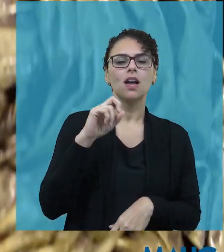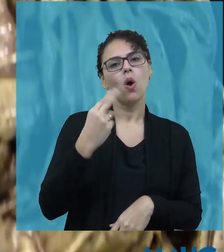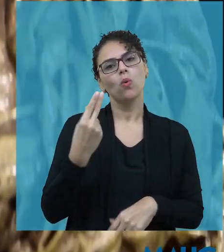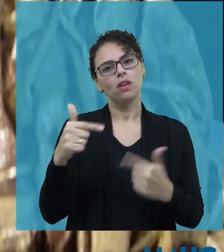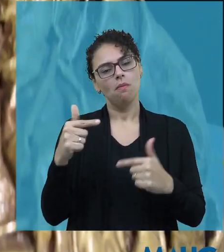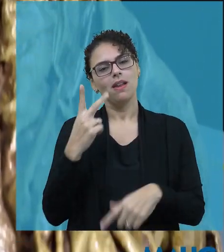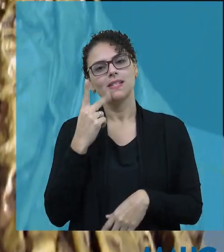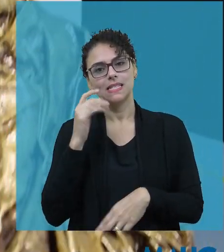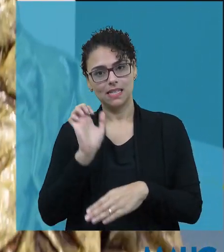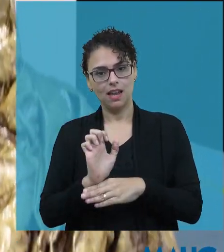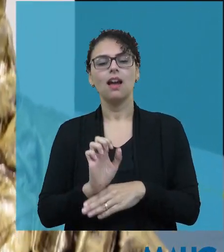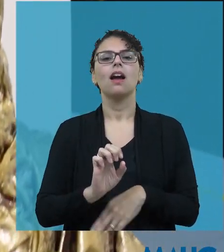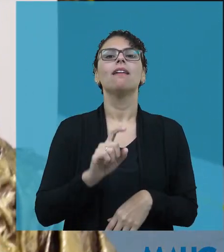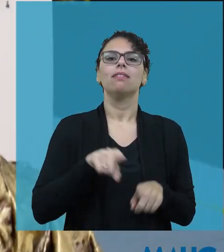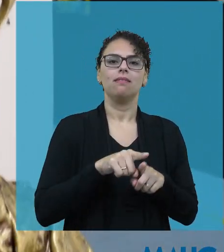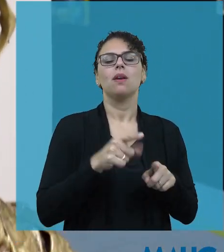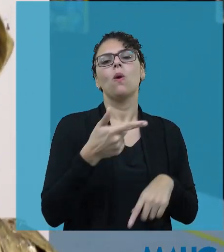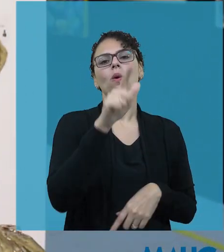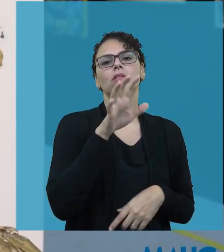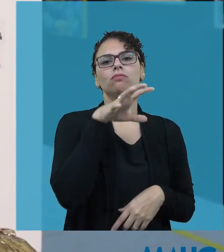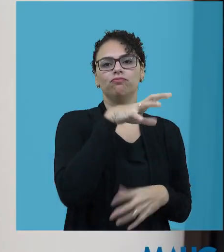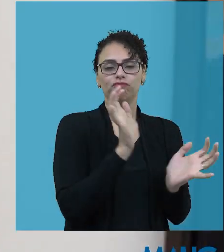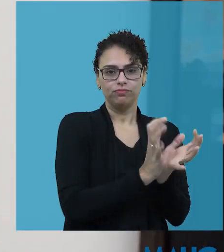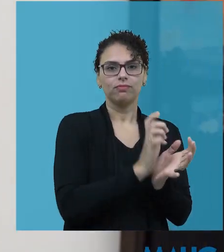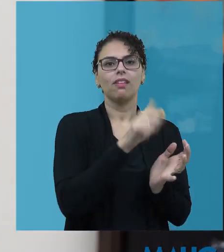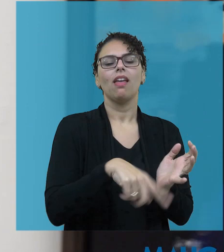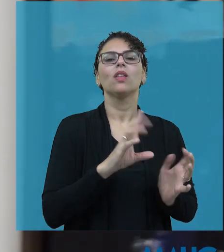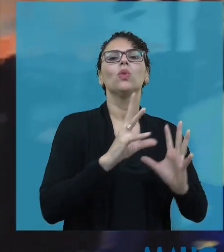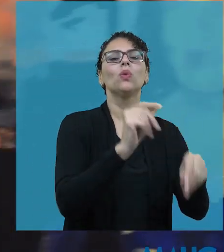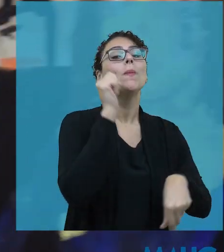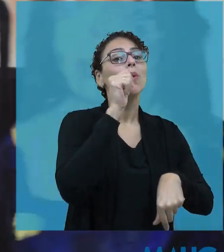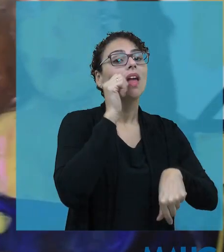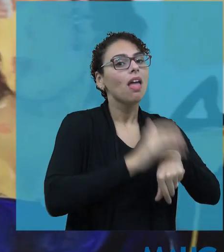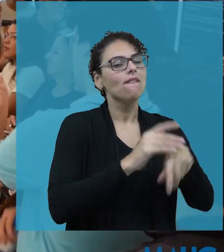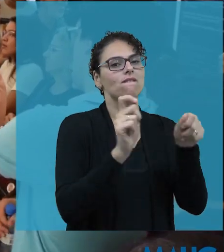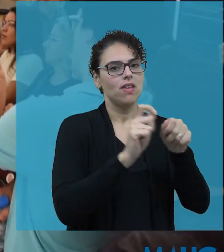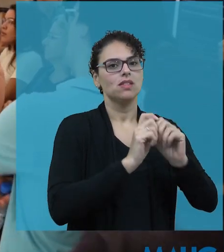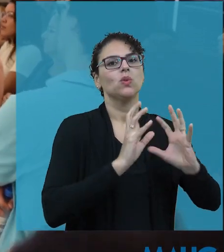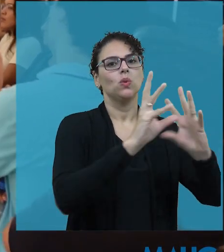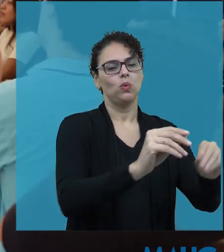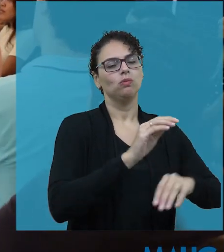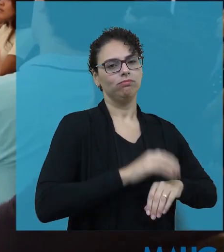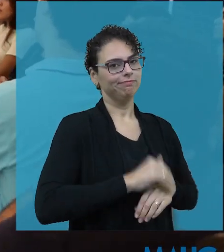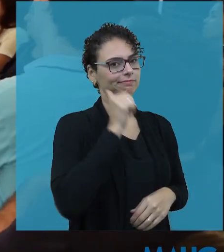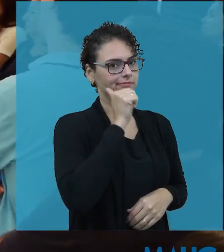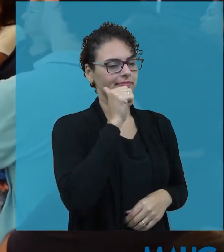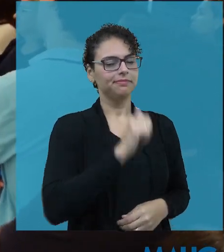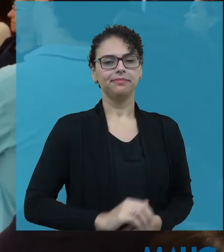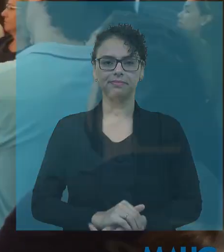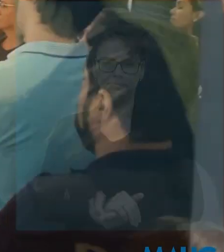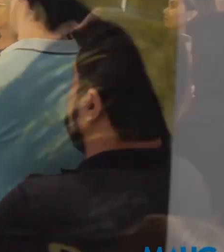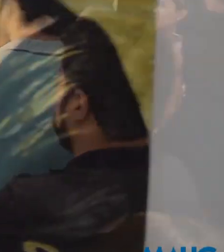ou atuam no Ceará, e essa sala, que é uma sala denominada Mona Lisa por Elas, composta toda por